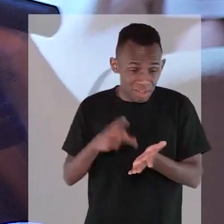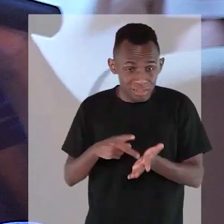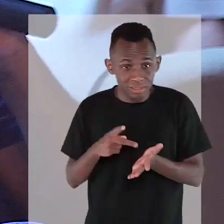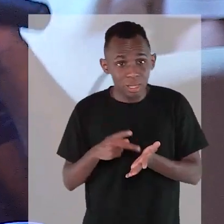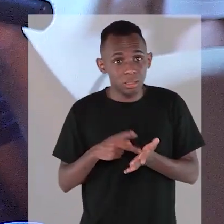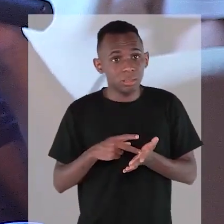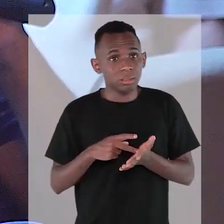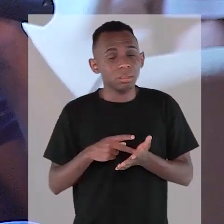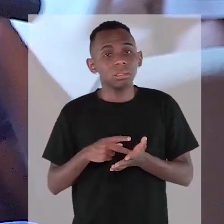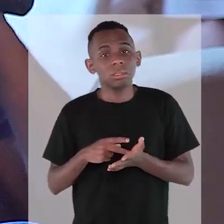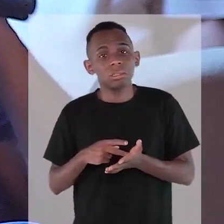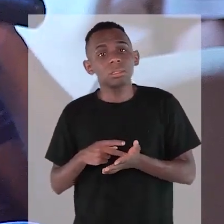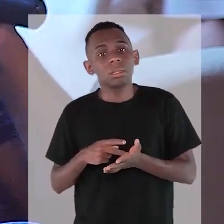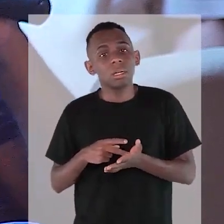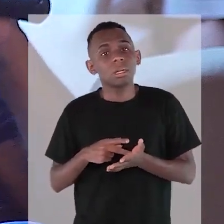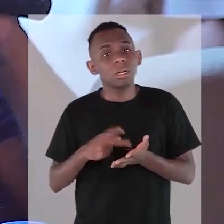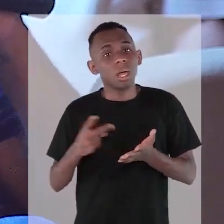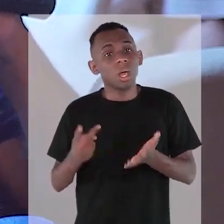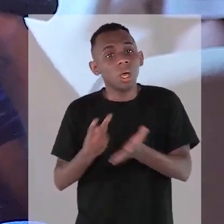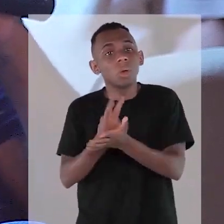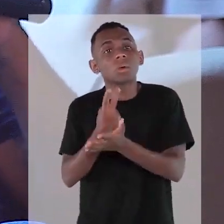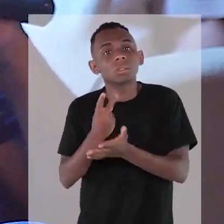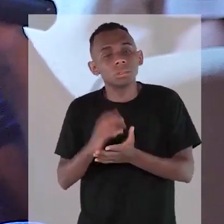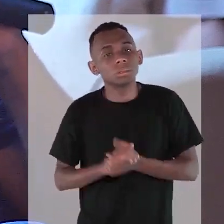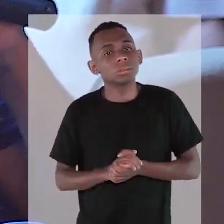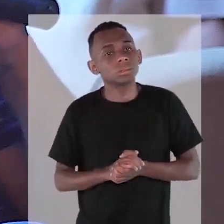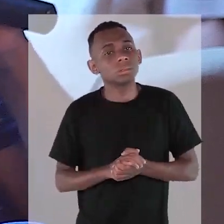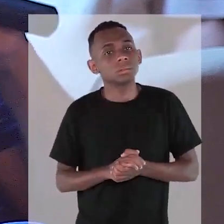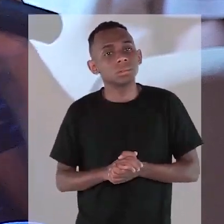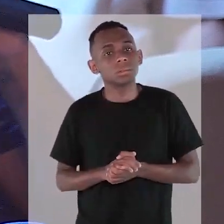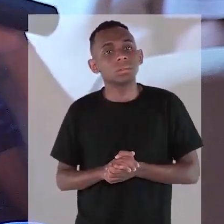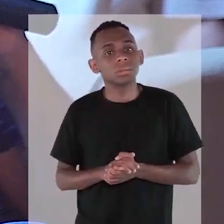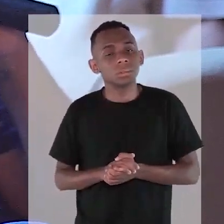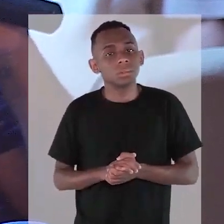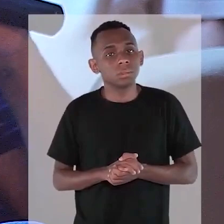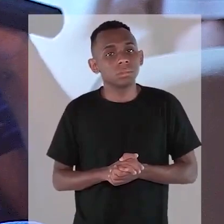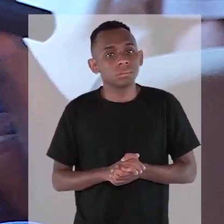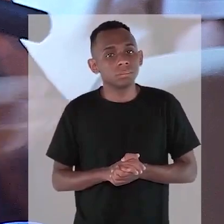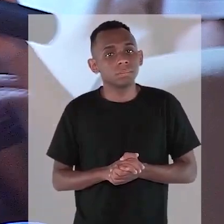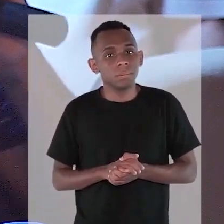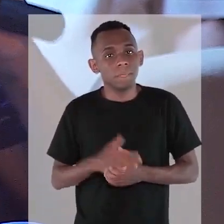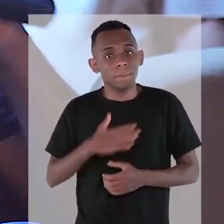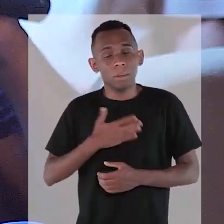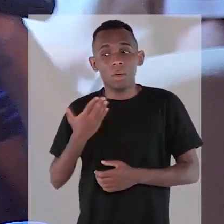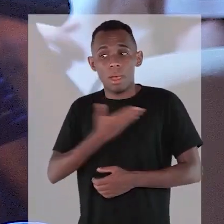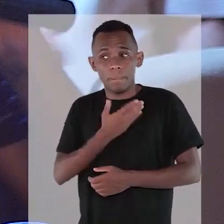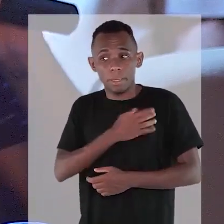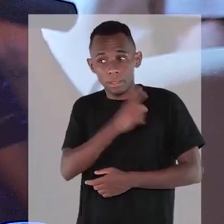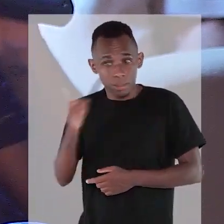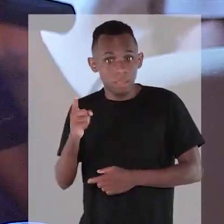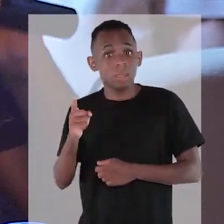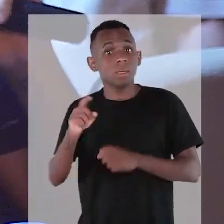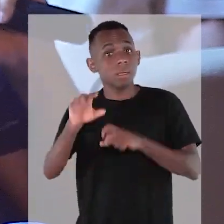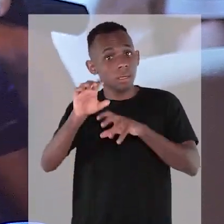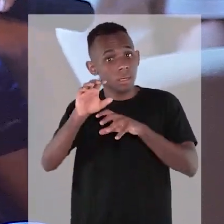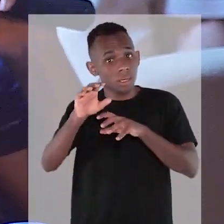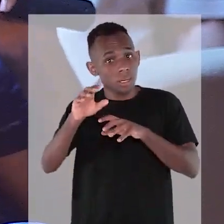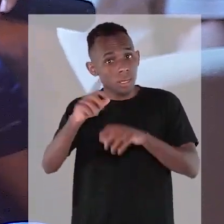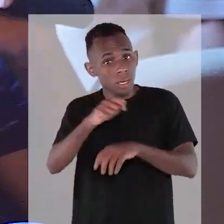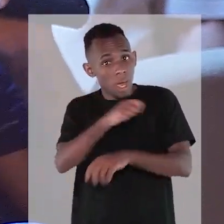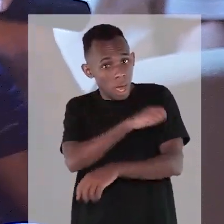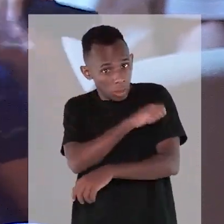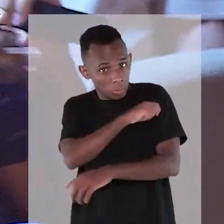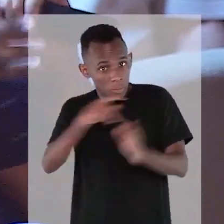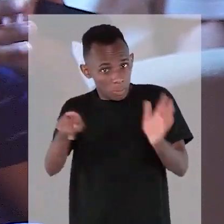que fez a história lá na FMG, acho que ele teve aula com você, então, assumindo aí, né, essa mesa tão célebre, então assume isso